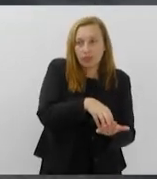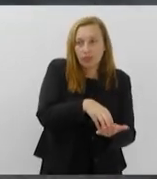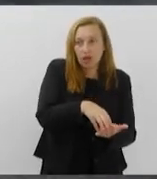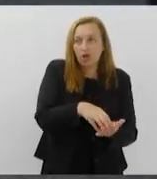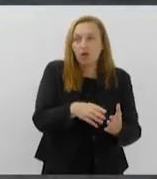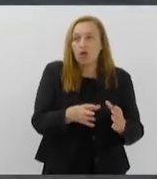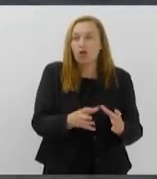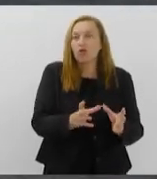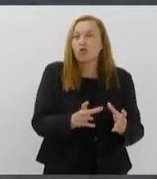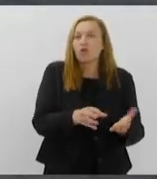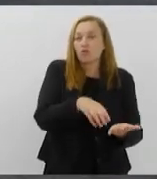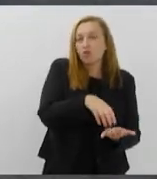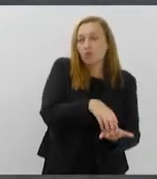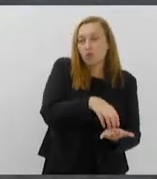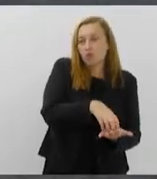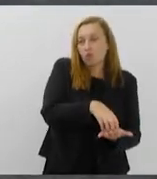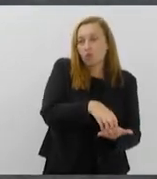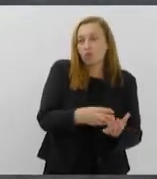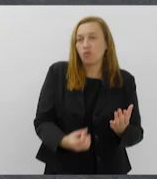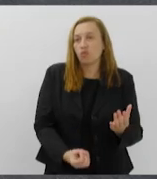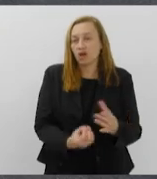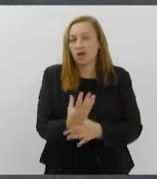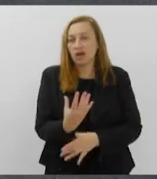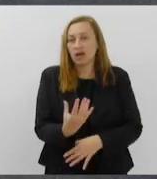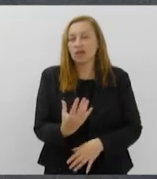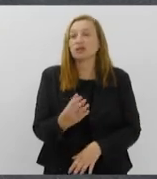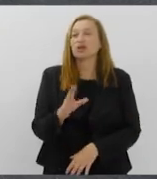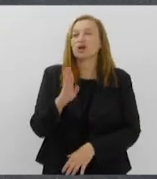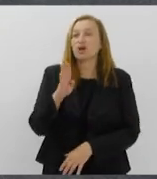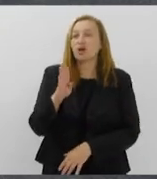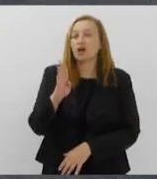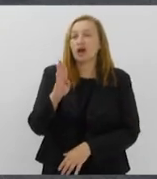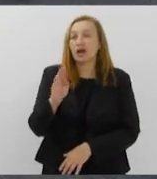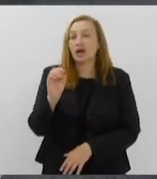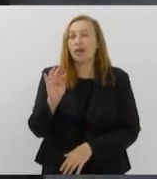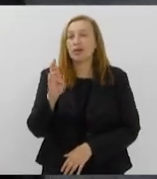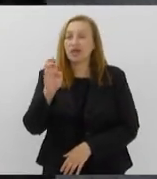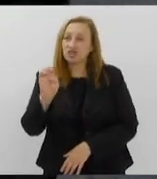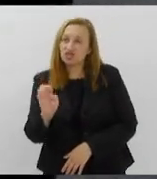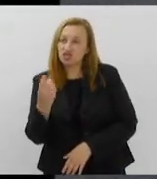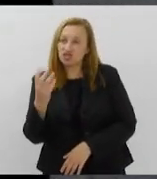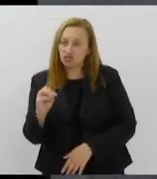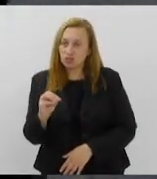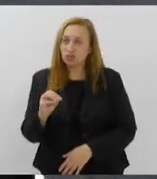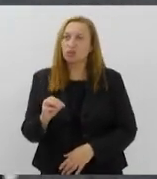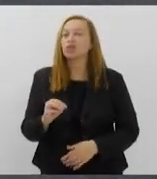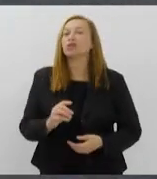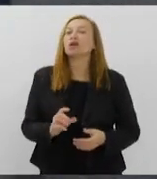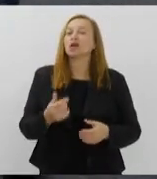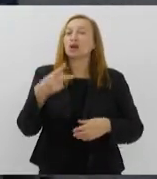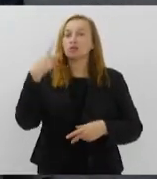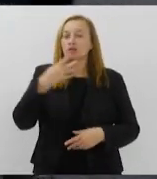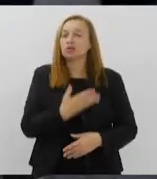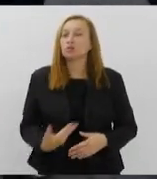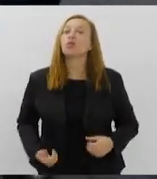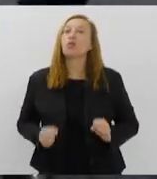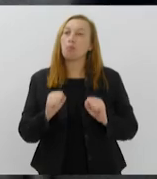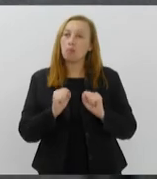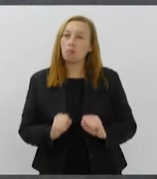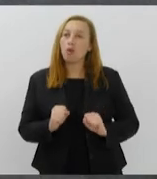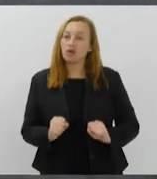nos ajudaria a contribuir a gente fazer esse cruzamento de dados, até para que as políticas públicas possam